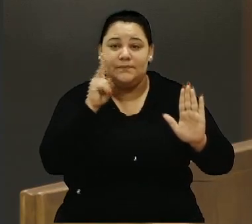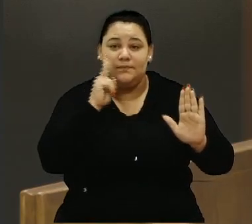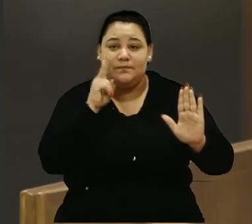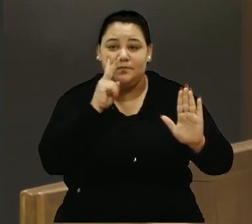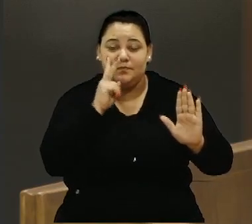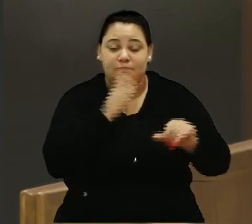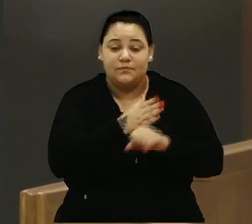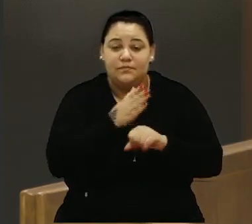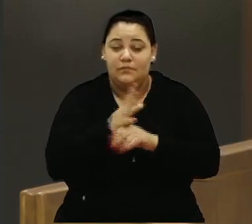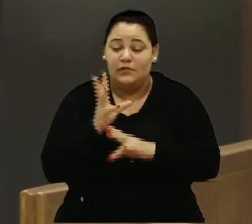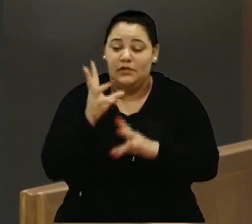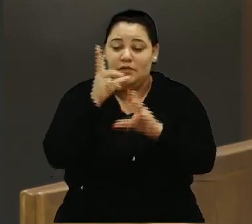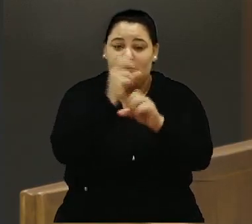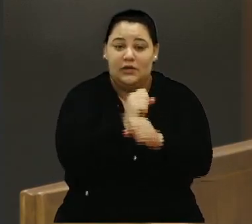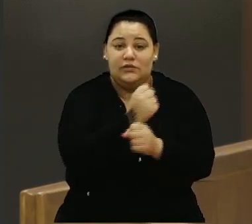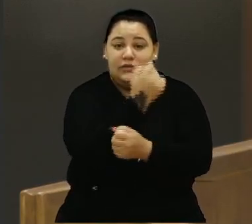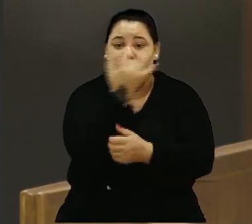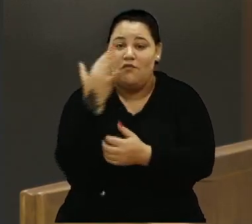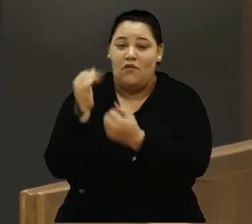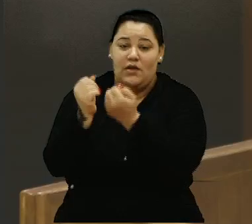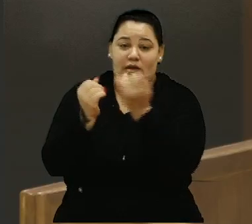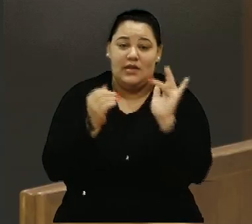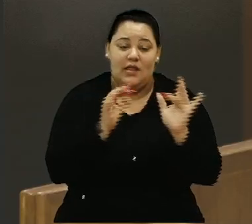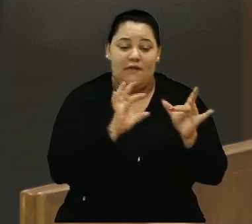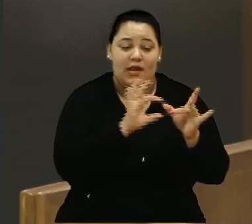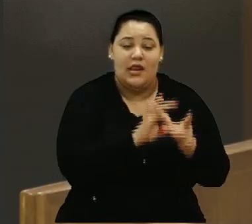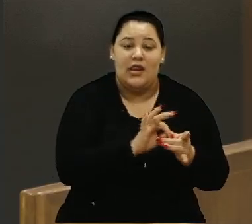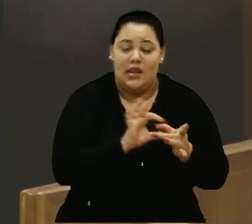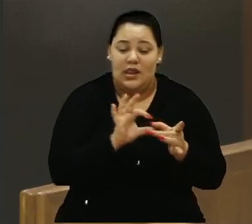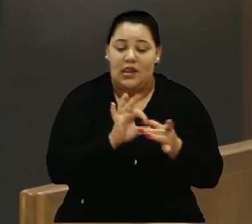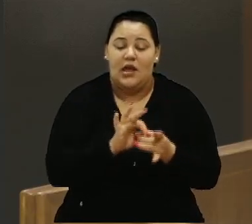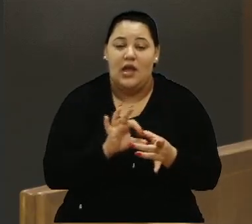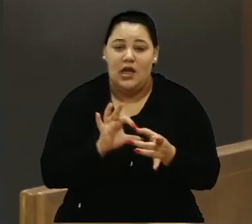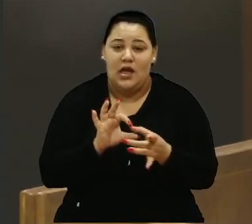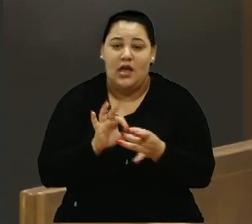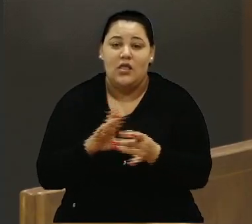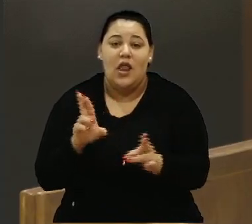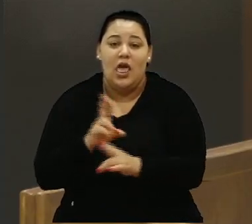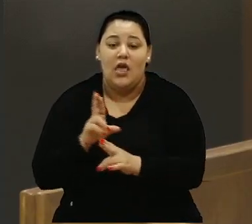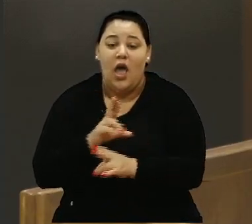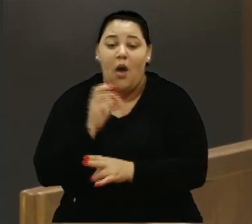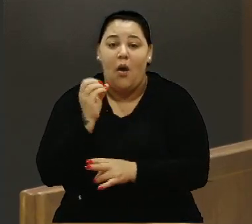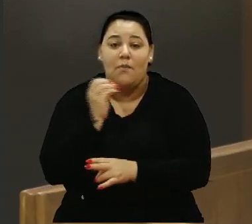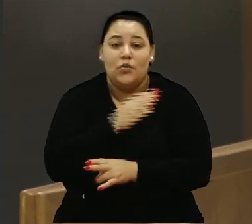da floresta, e junto com isso ela vai fazendo um link com relação a essa questão do abuso